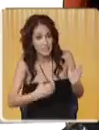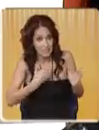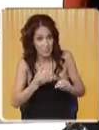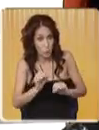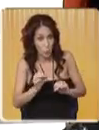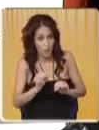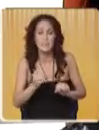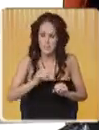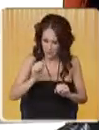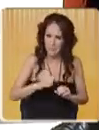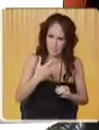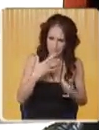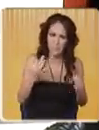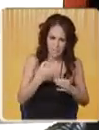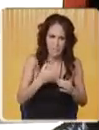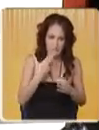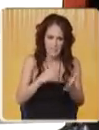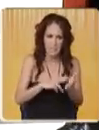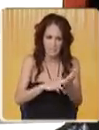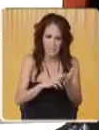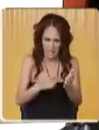minha opinião, é, de facto.